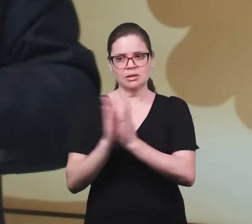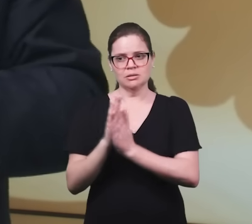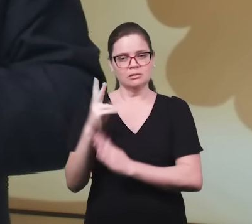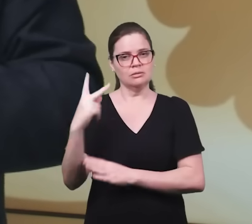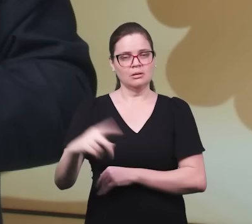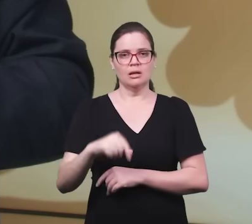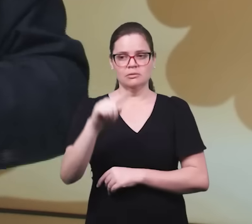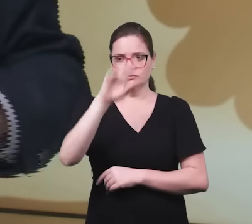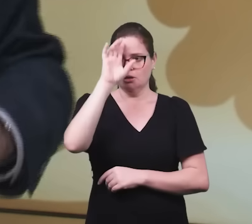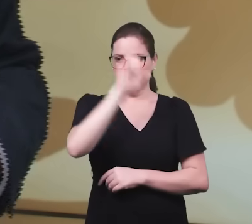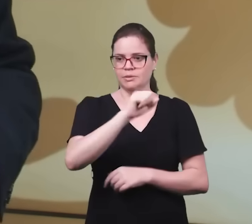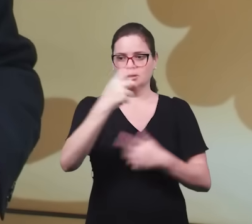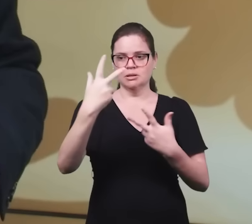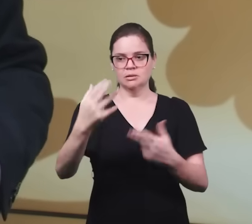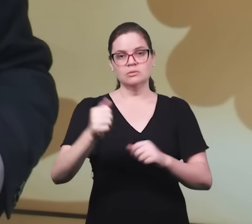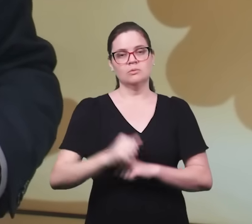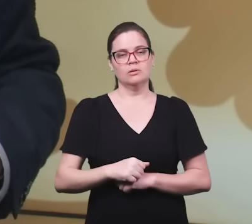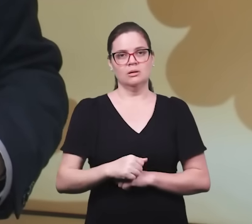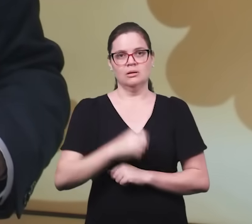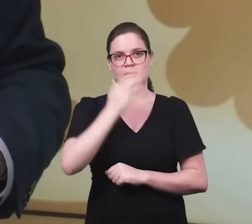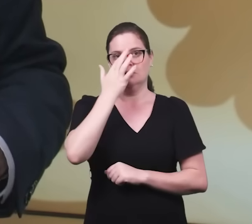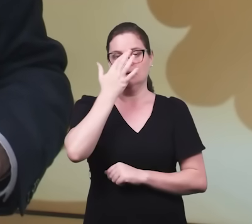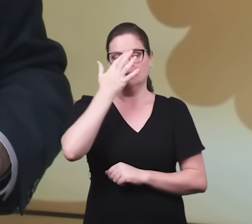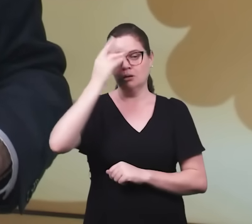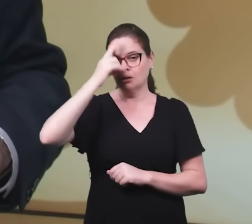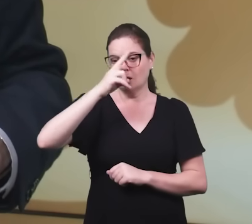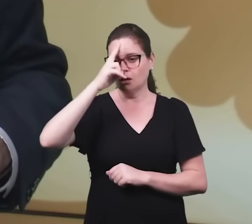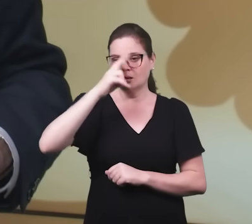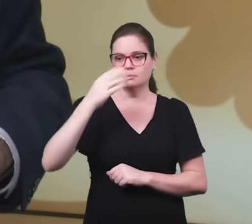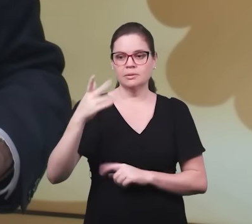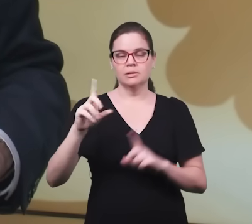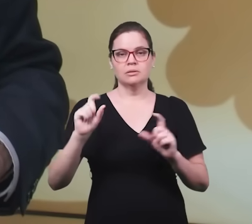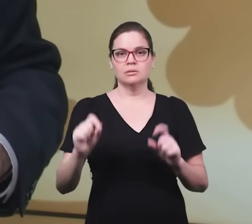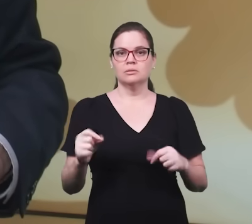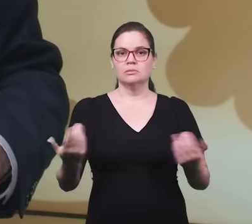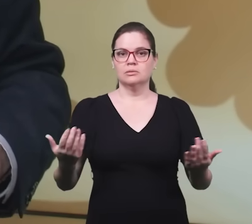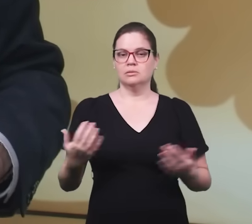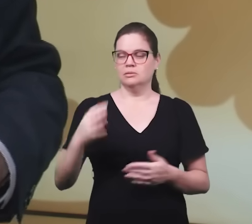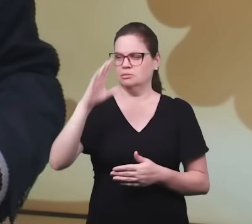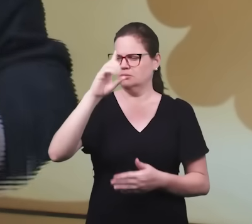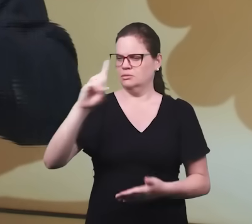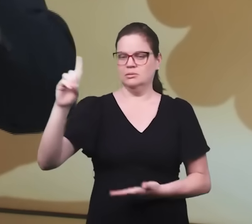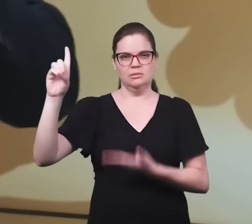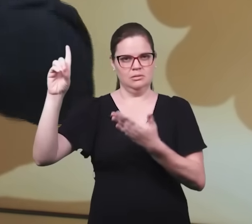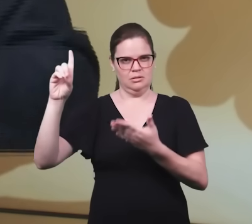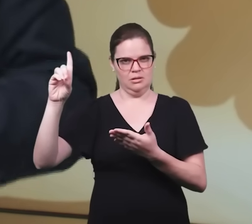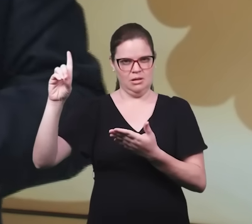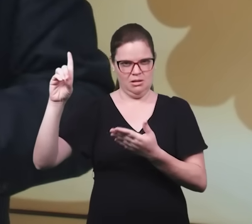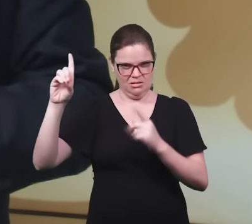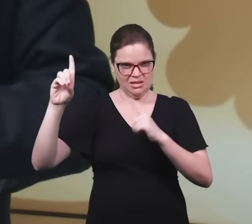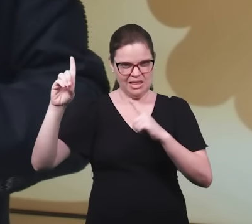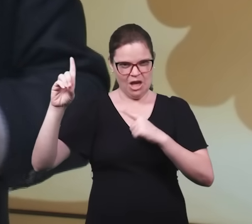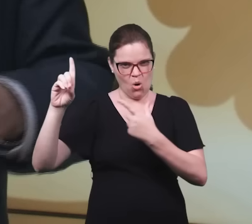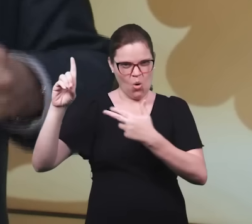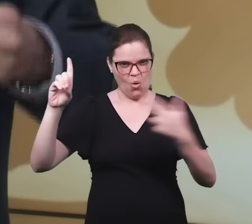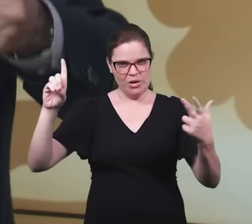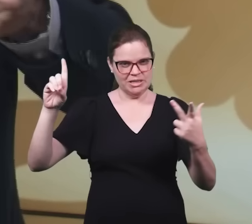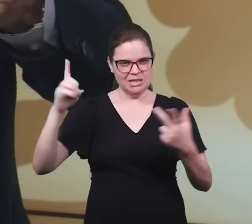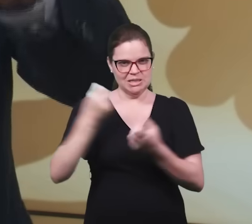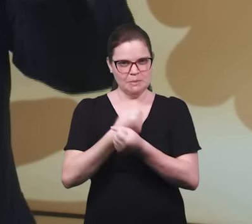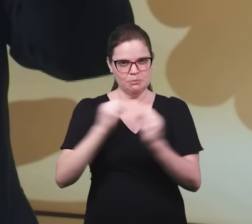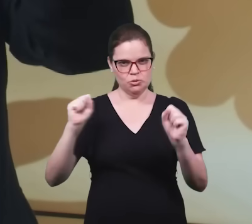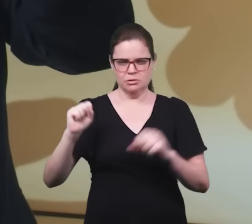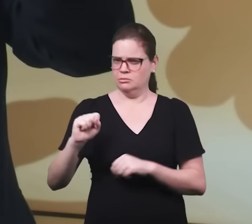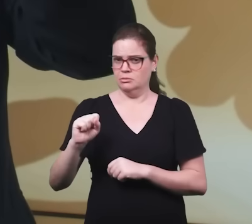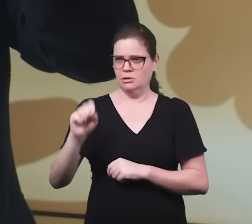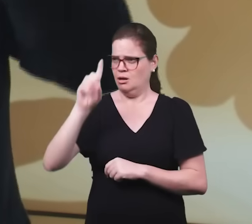passado fez. Lembre-se que para Deus nada é impossível.